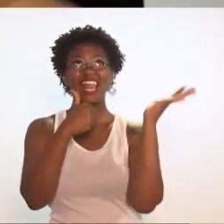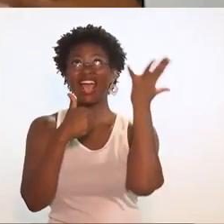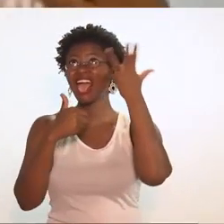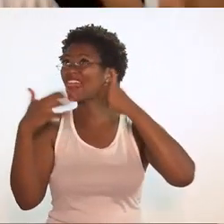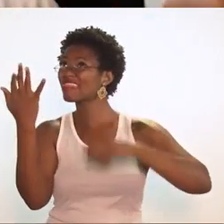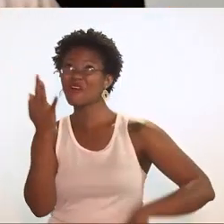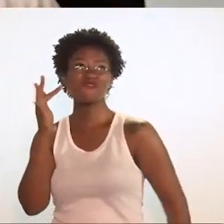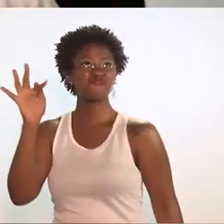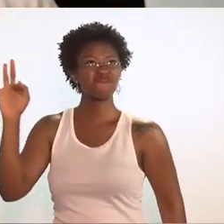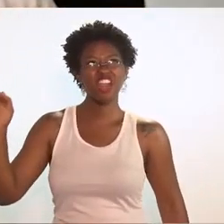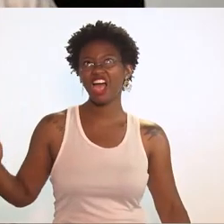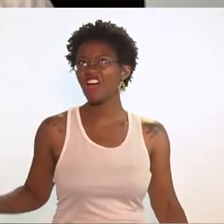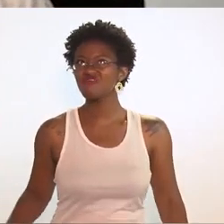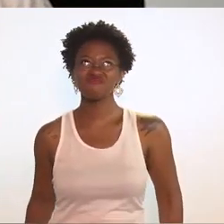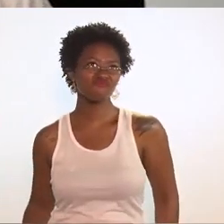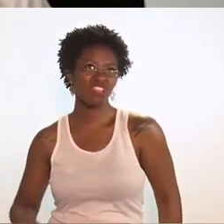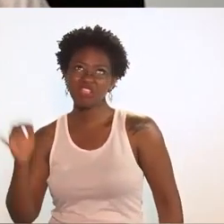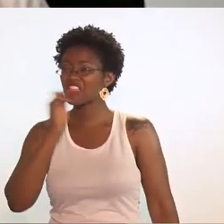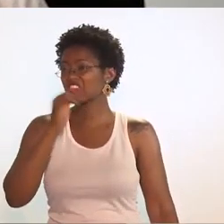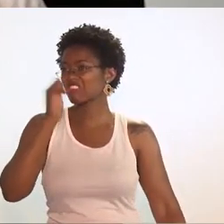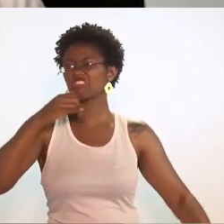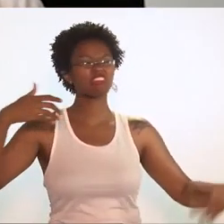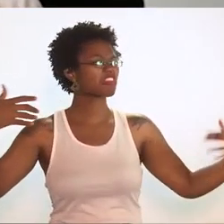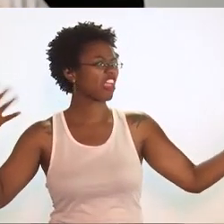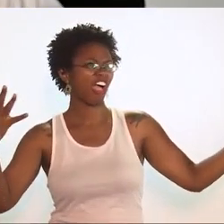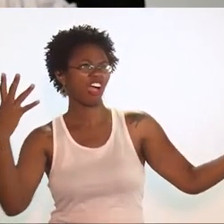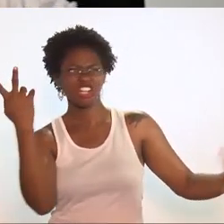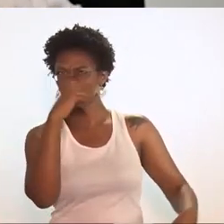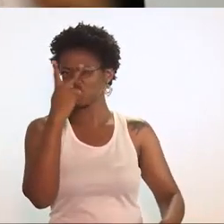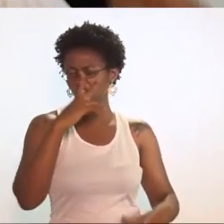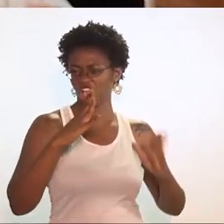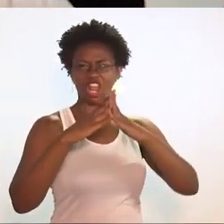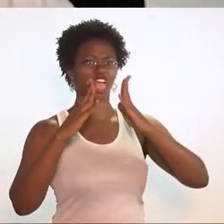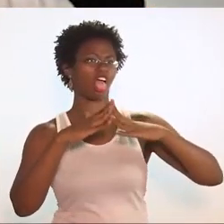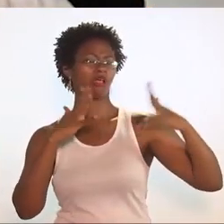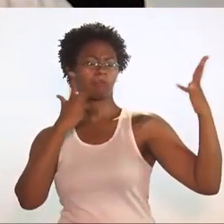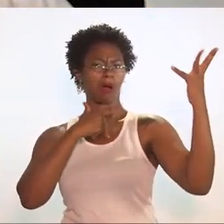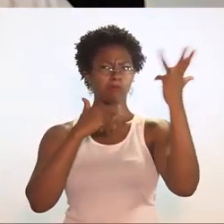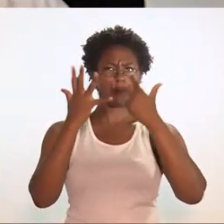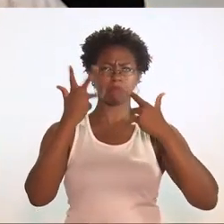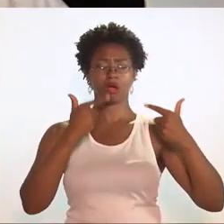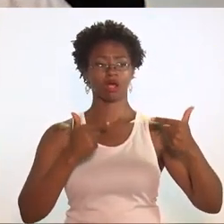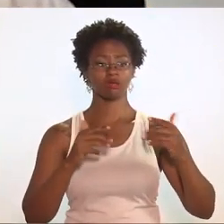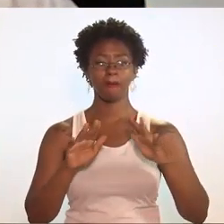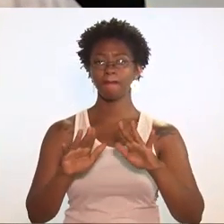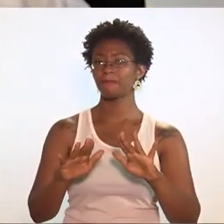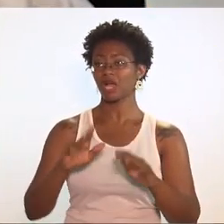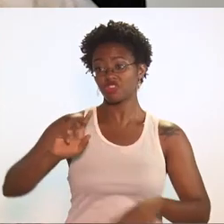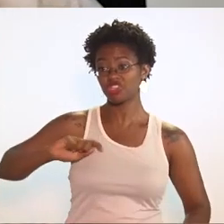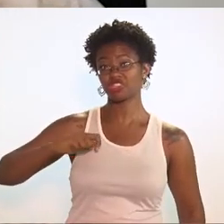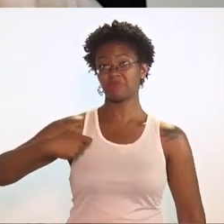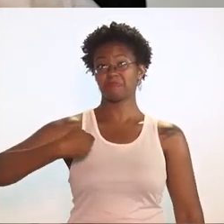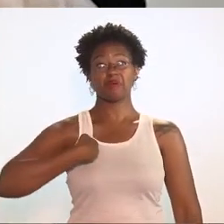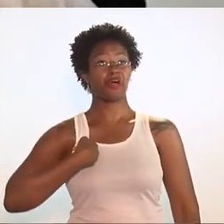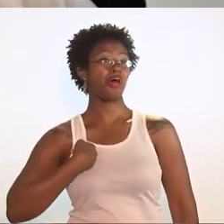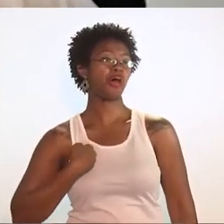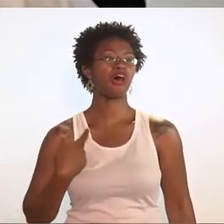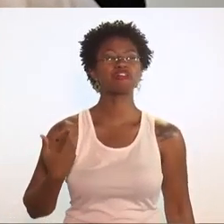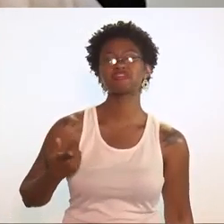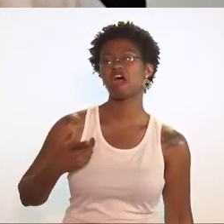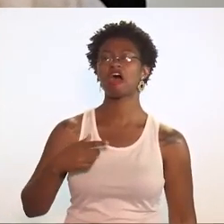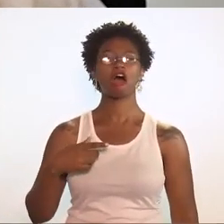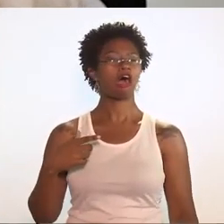centros históricos, essa mesma elite, esse mesmo público que não vai no Pelourinho, ela vai lá, acha maravilhoso